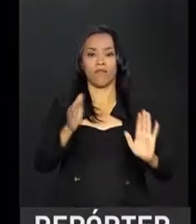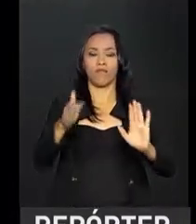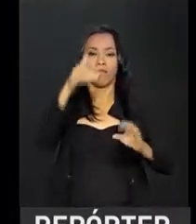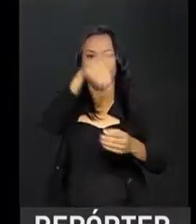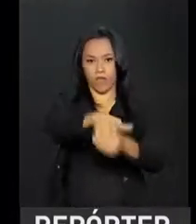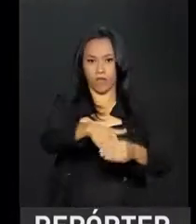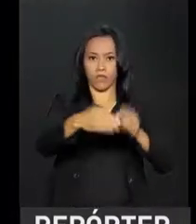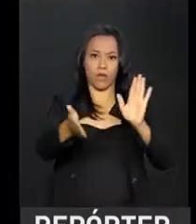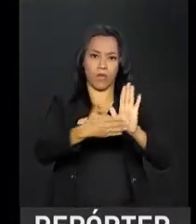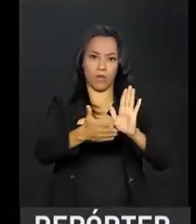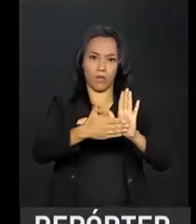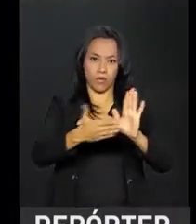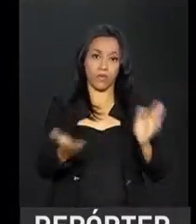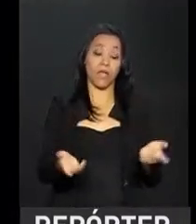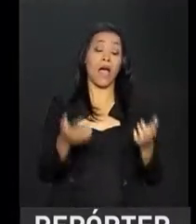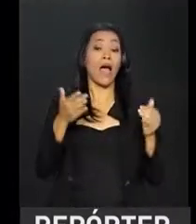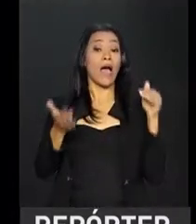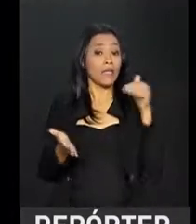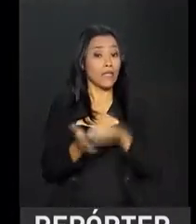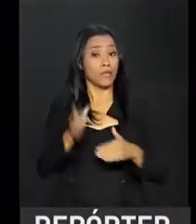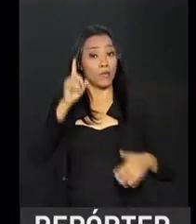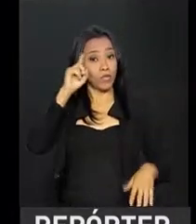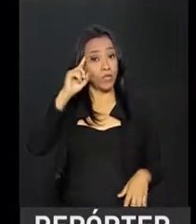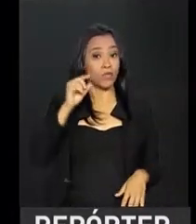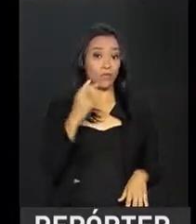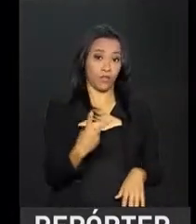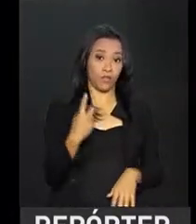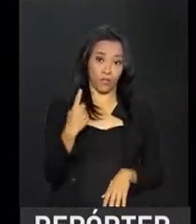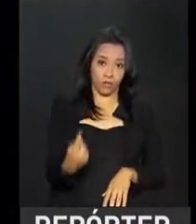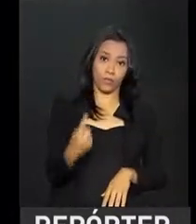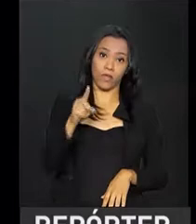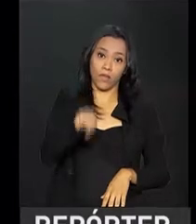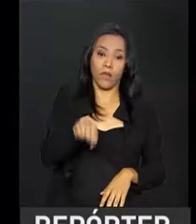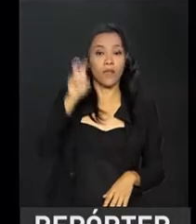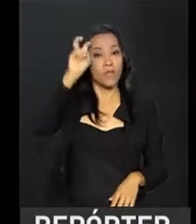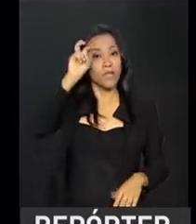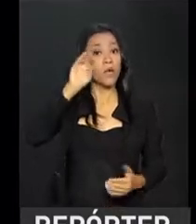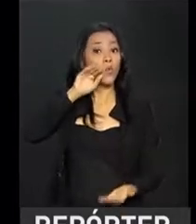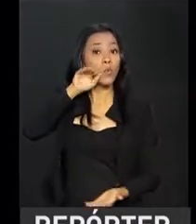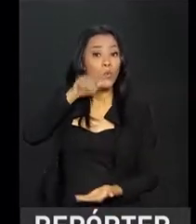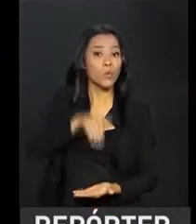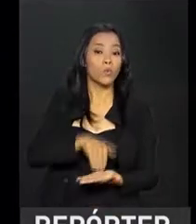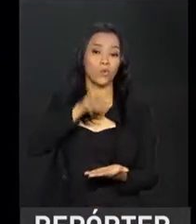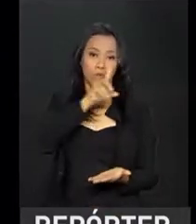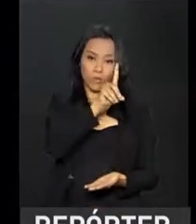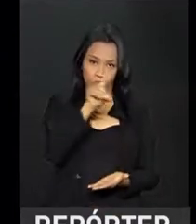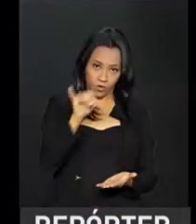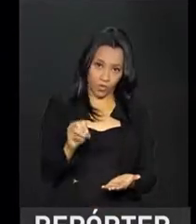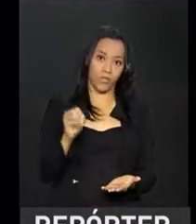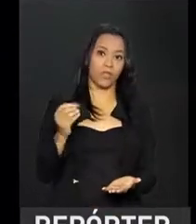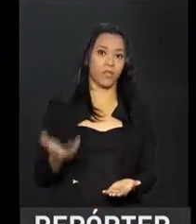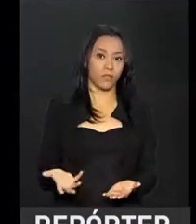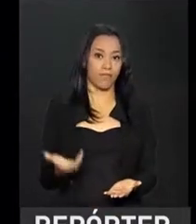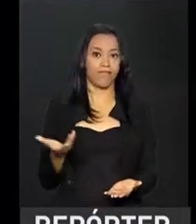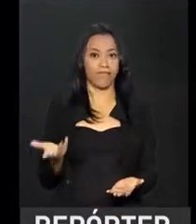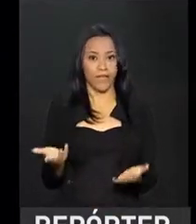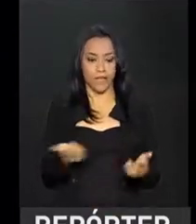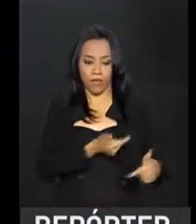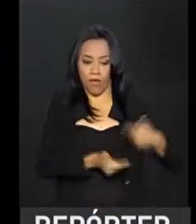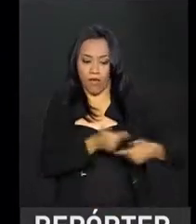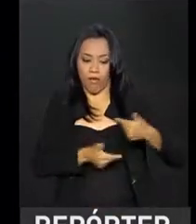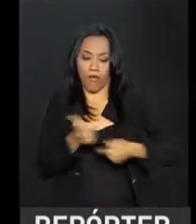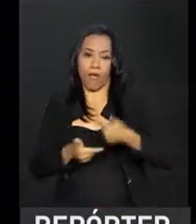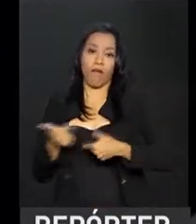o dia 21, que é a quinta-feira, diria para vocês, o último dia útil, teoricamente, do mês